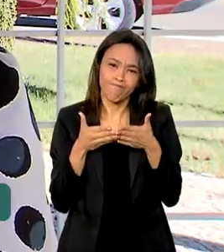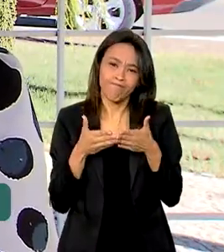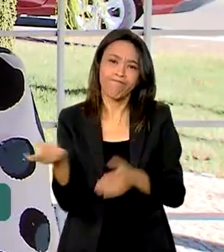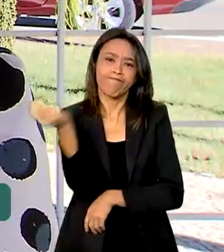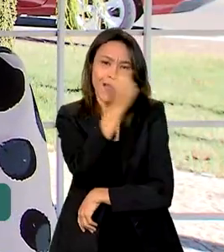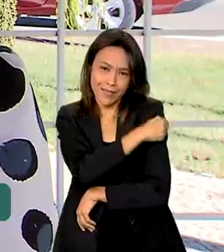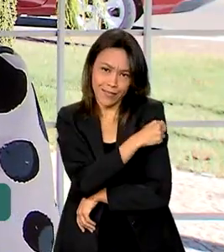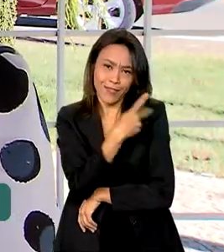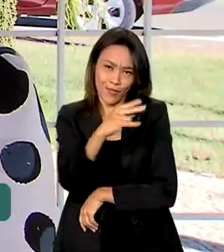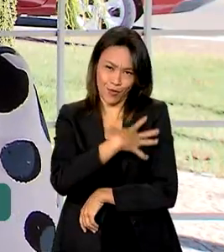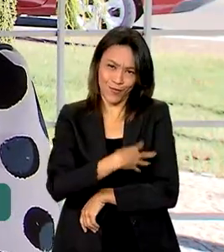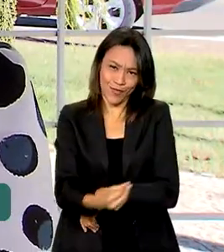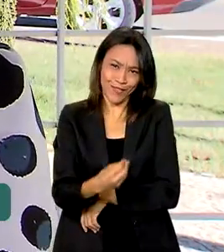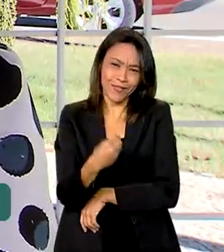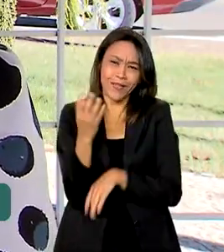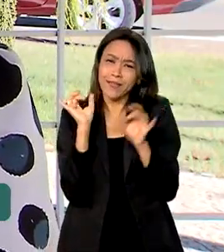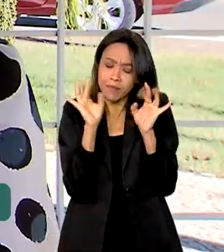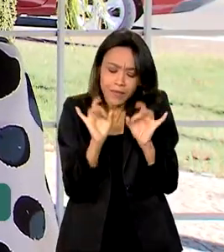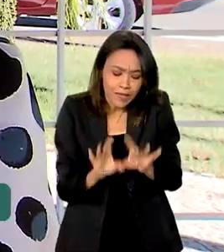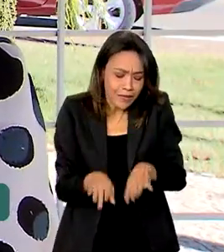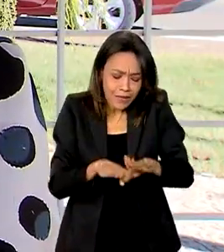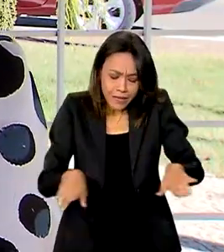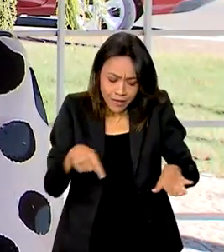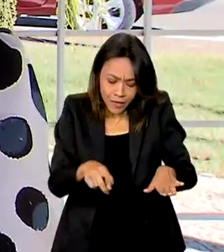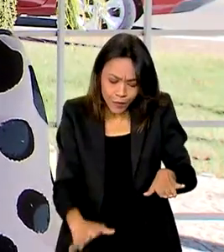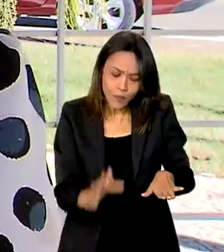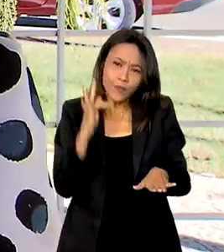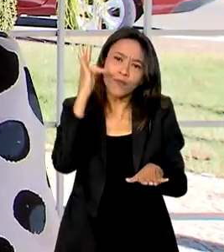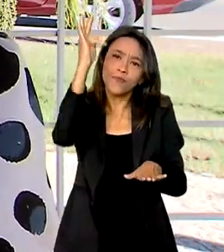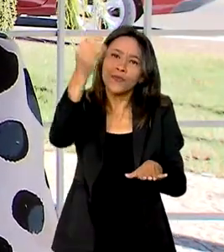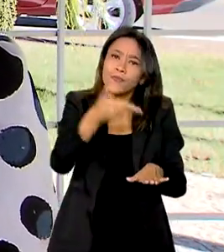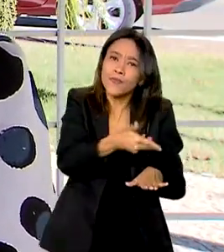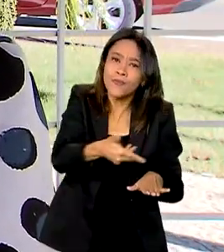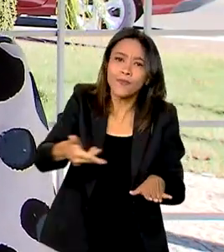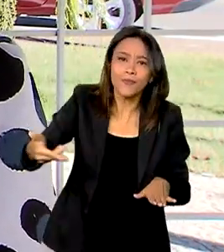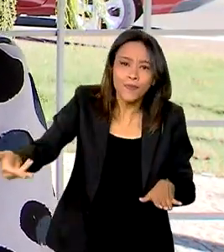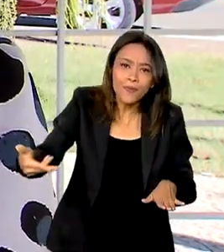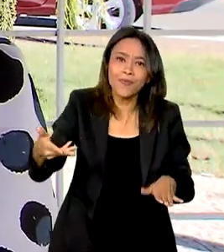nosso bem mais precioso, além de ser o futuro que nós estamos deixando aqui nesse mundo.